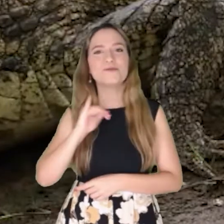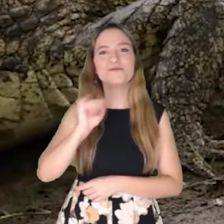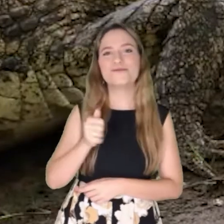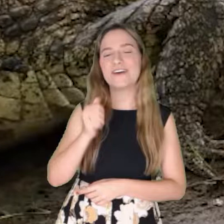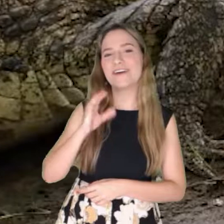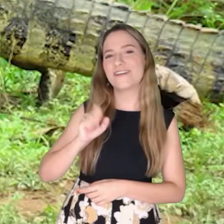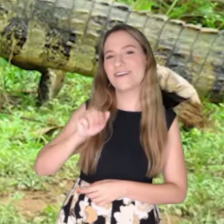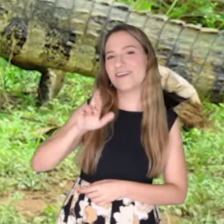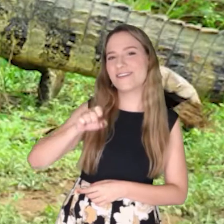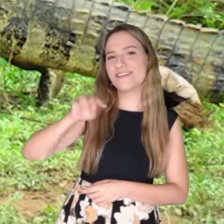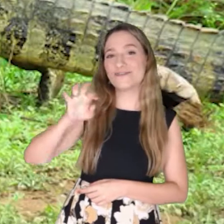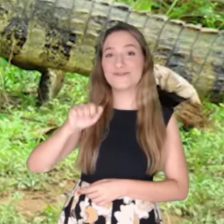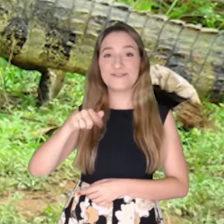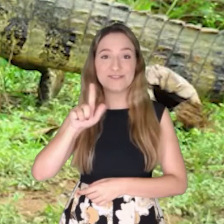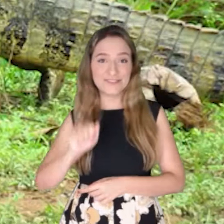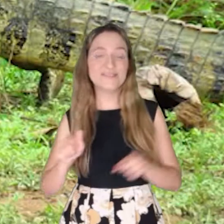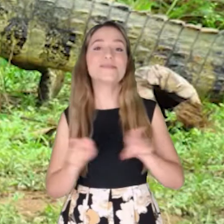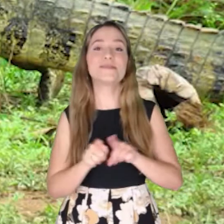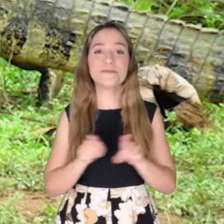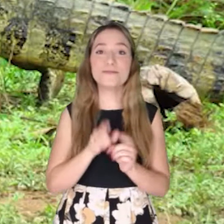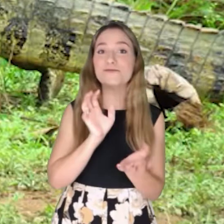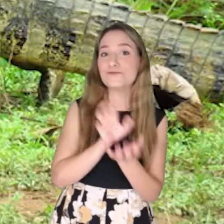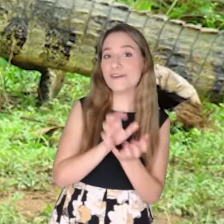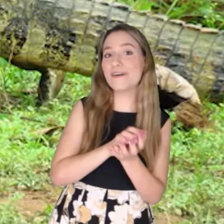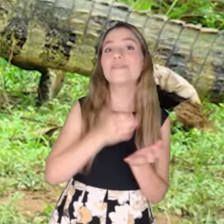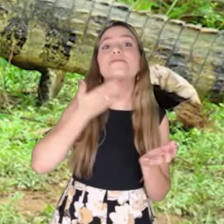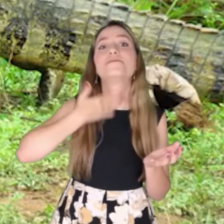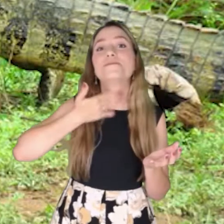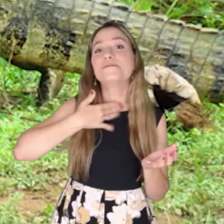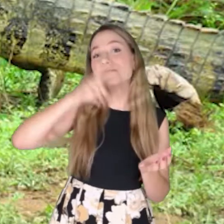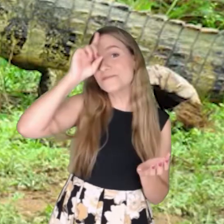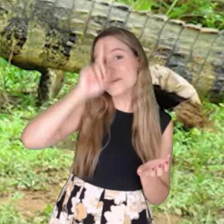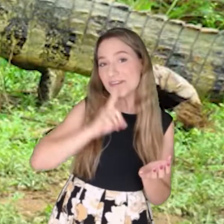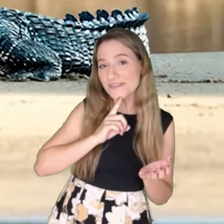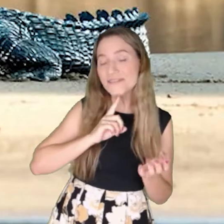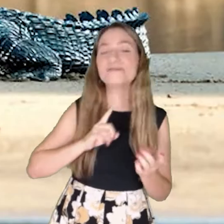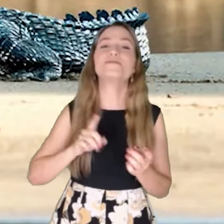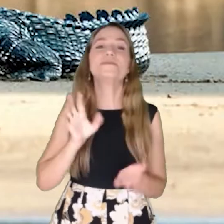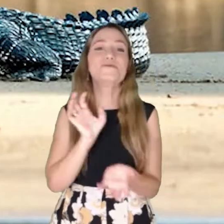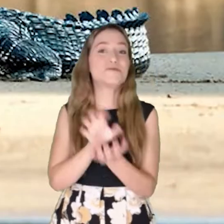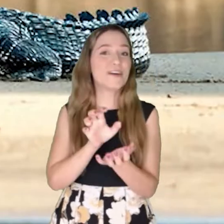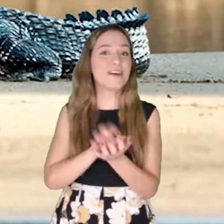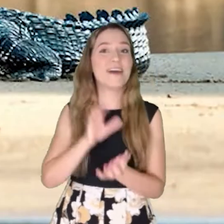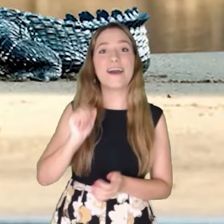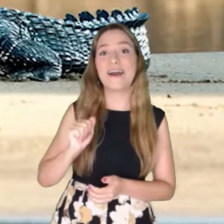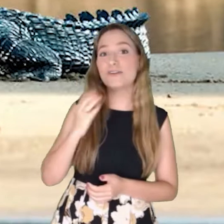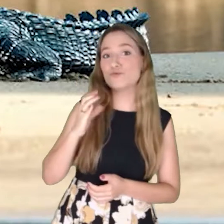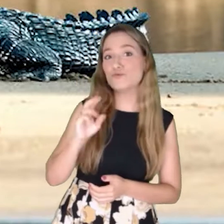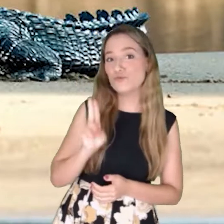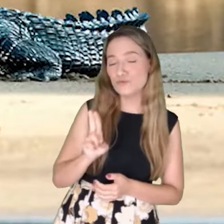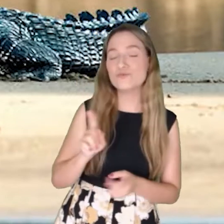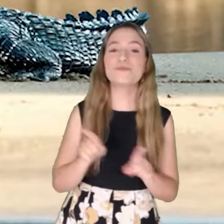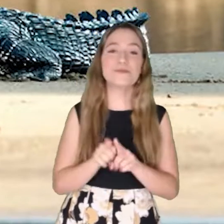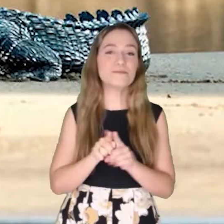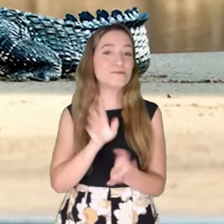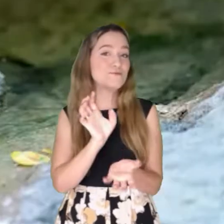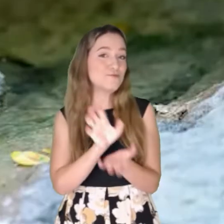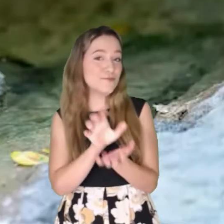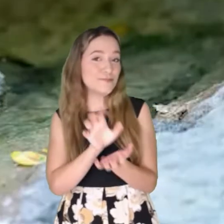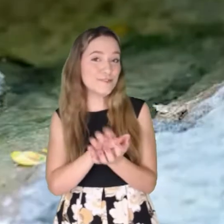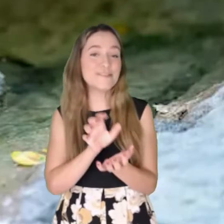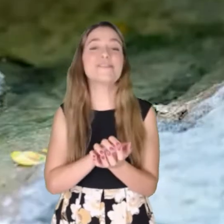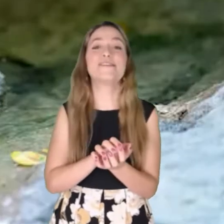jacaré-tinga, o jacaré de papo amarelo, o jacaré-açu,